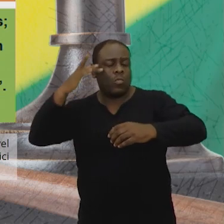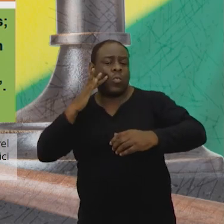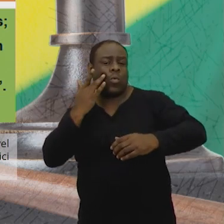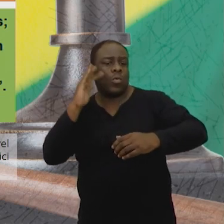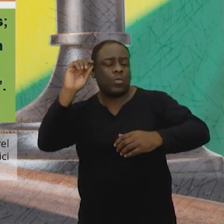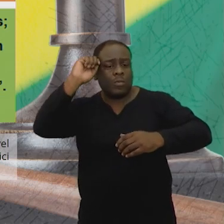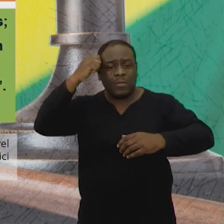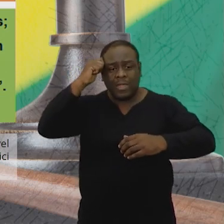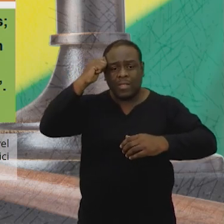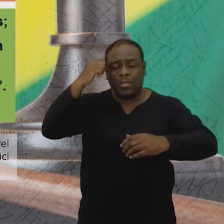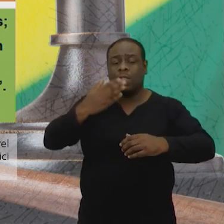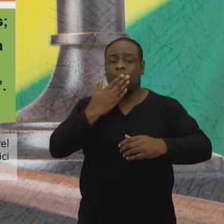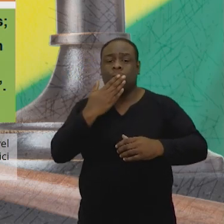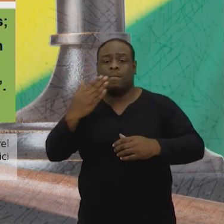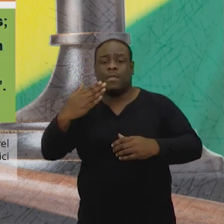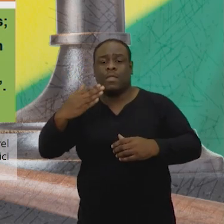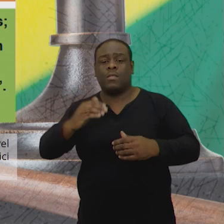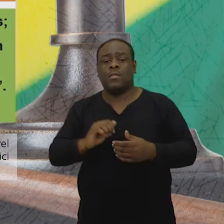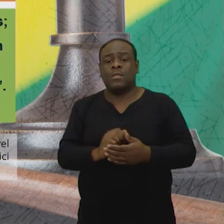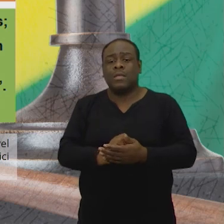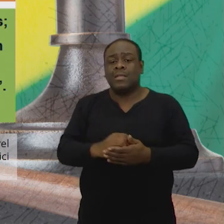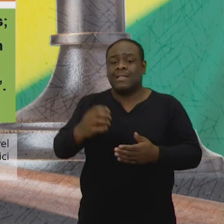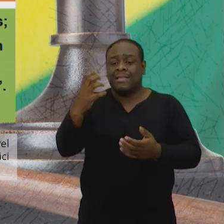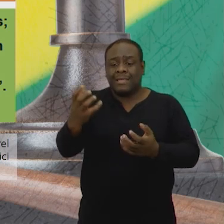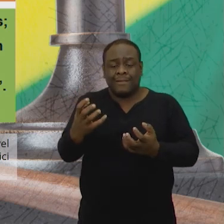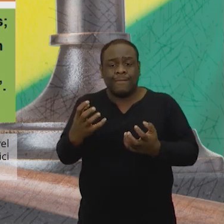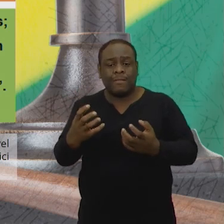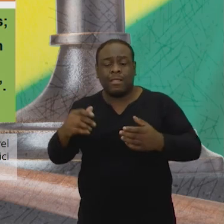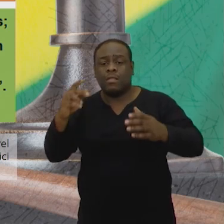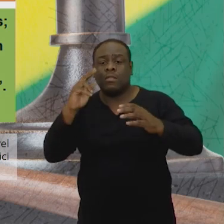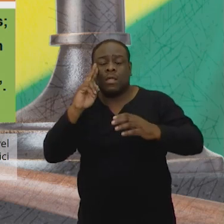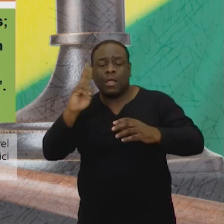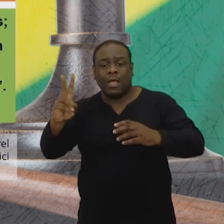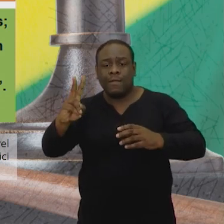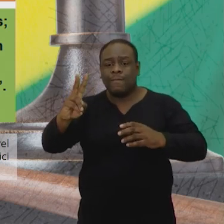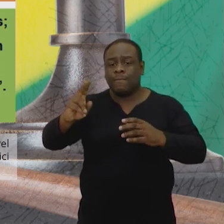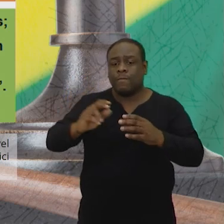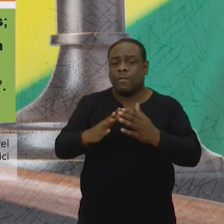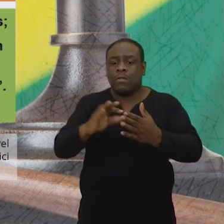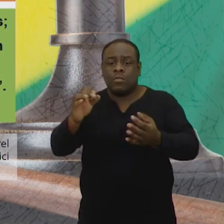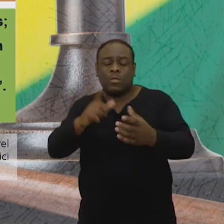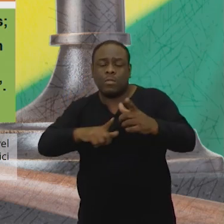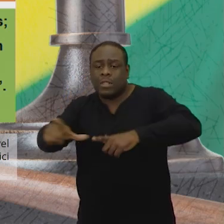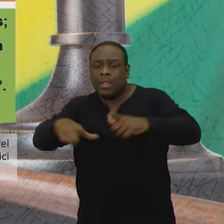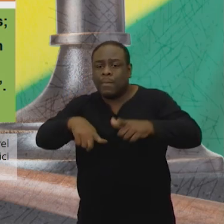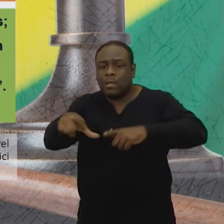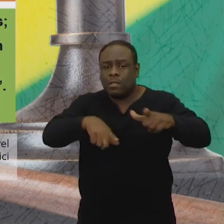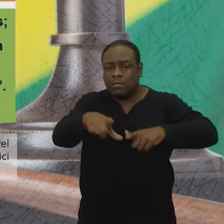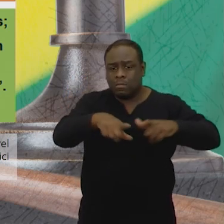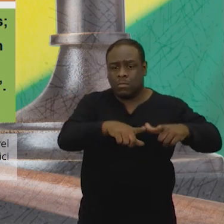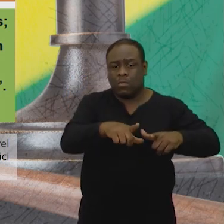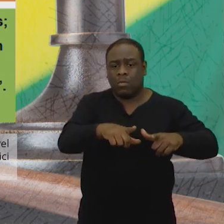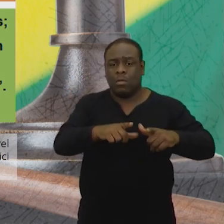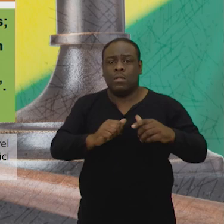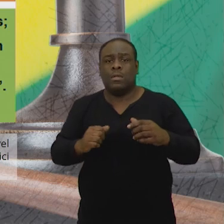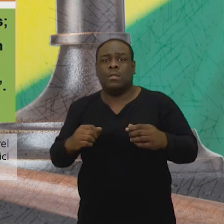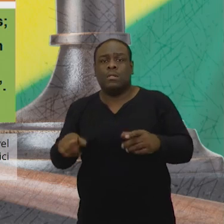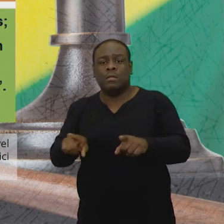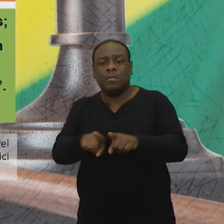Oeste, ela pede assim, ó, que seja analisada a situação da mãe trabalhadora, sua